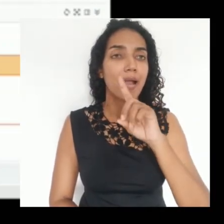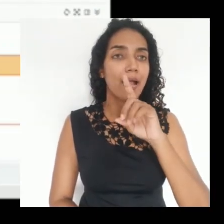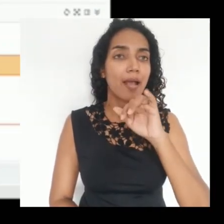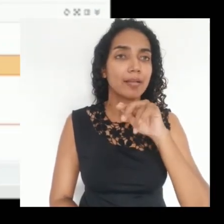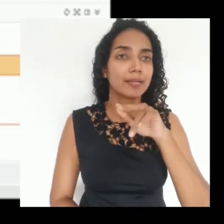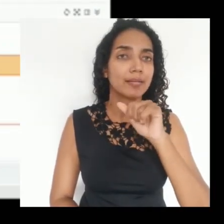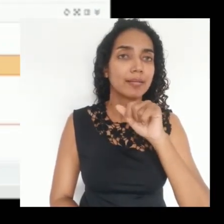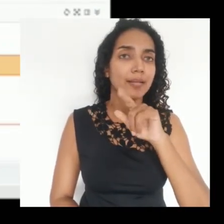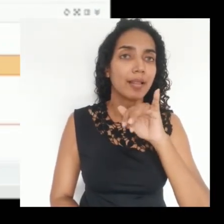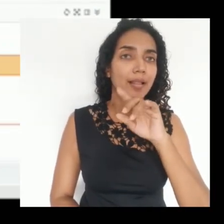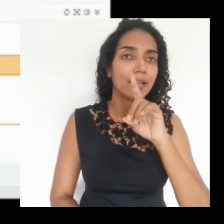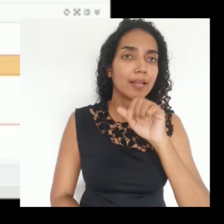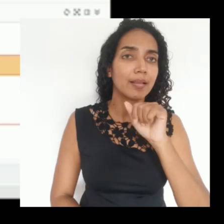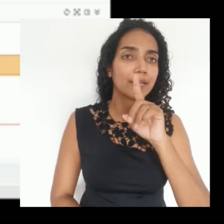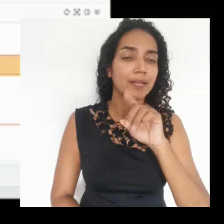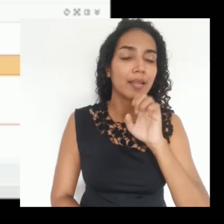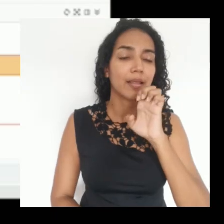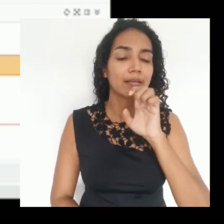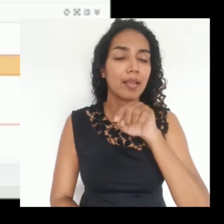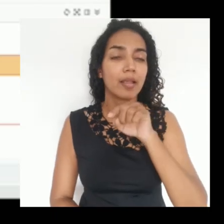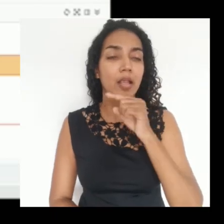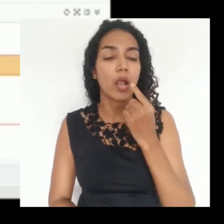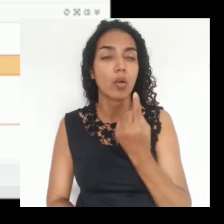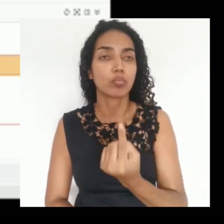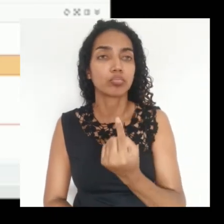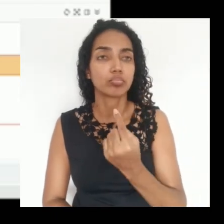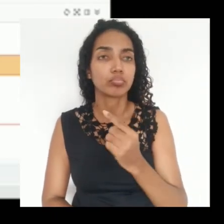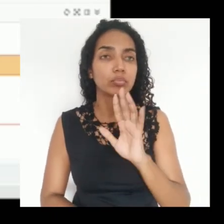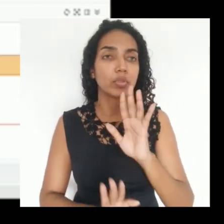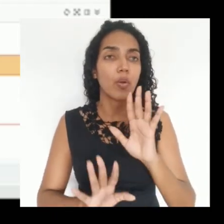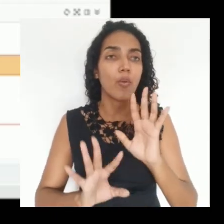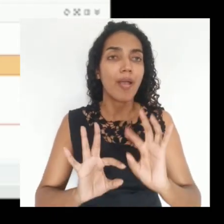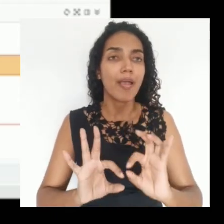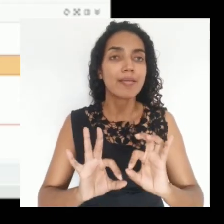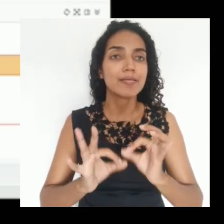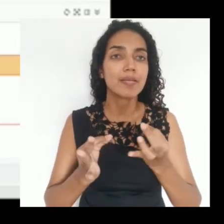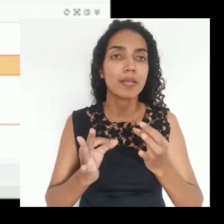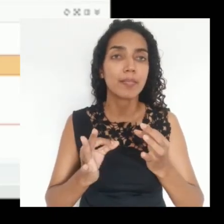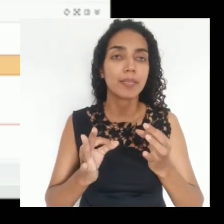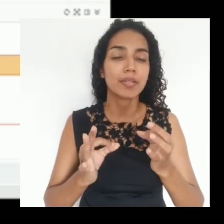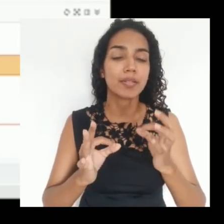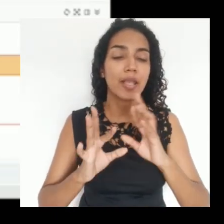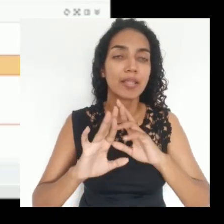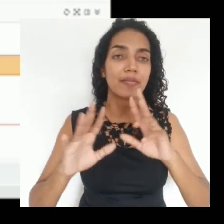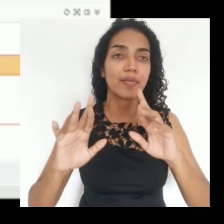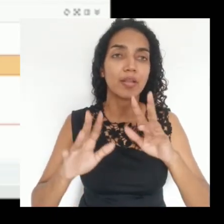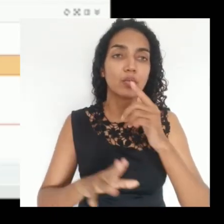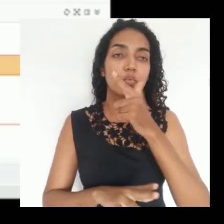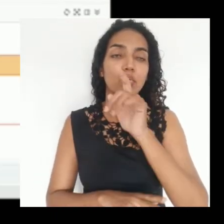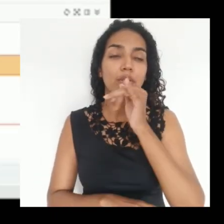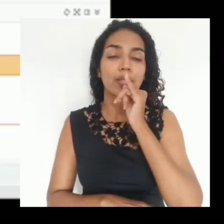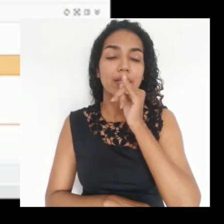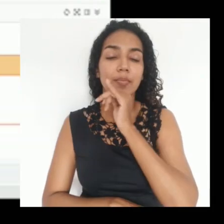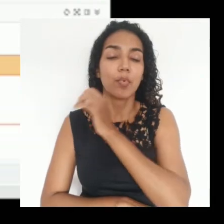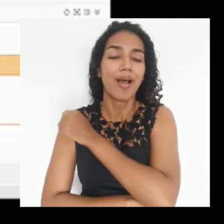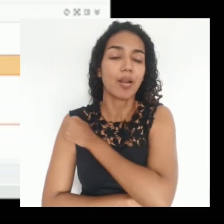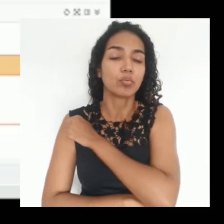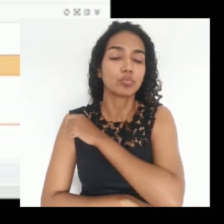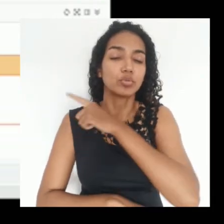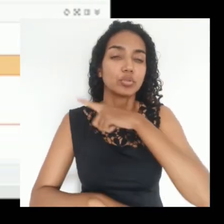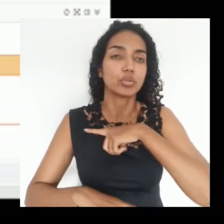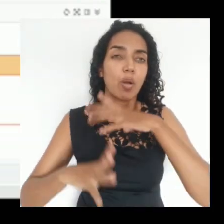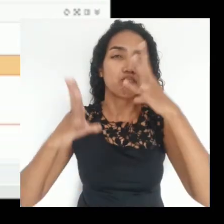é uma lista, não é uma coleção, como foi o caso lá de aluno, que era uma coleção de turmas. Veja, a implementação é a mesma. As abordagens